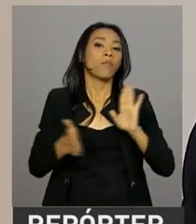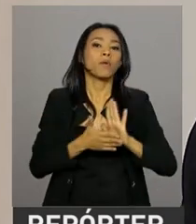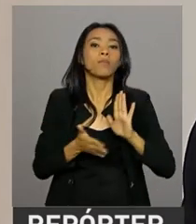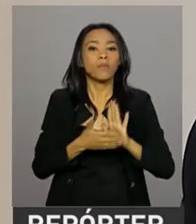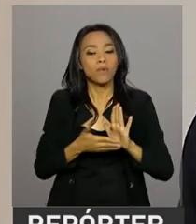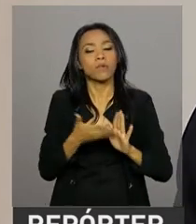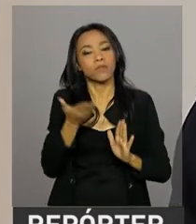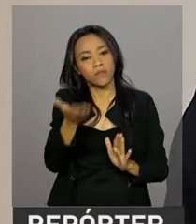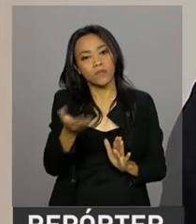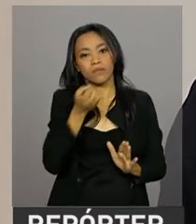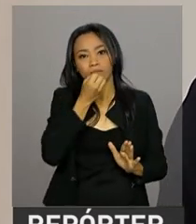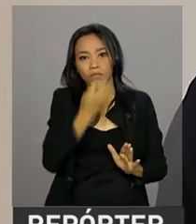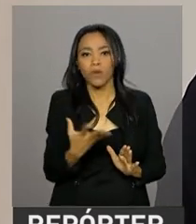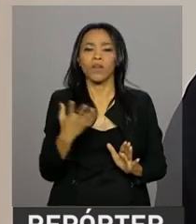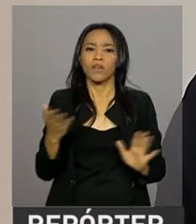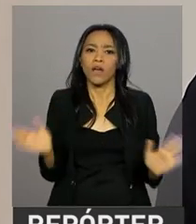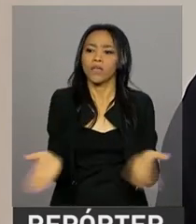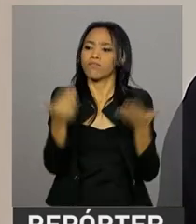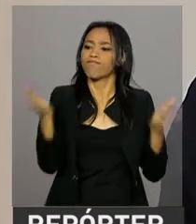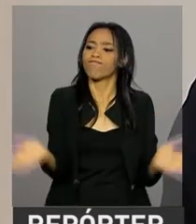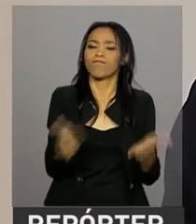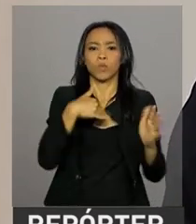o desenvolvimento